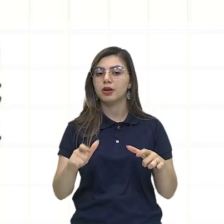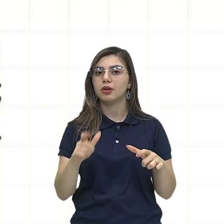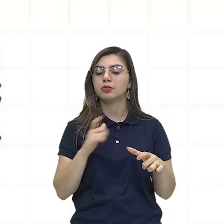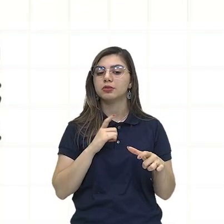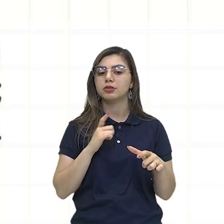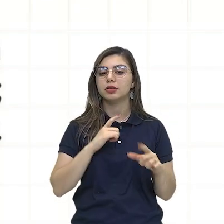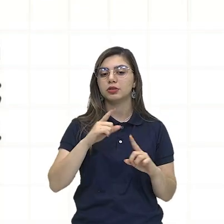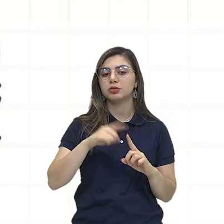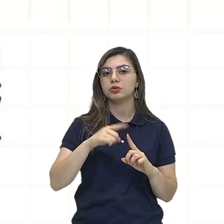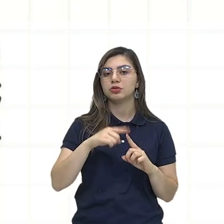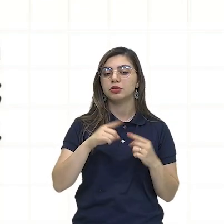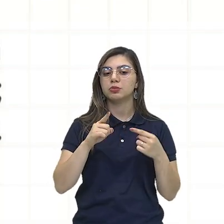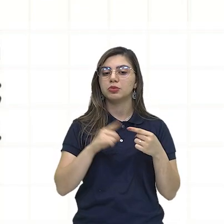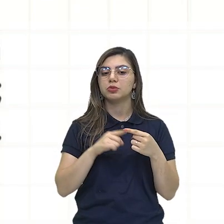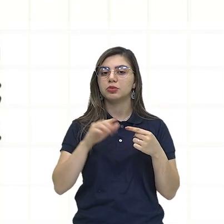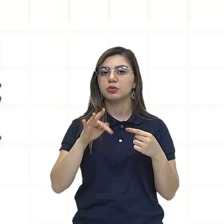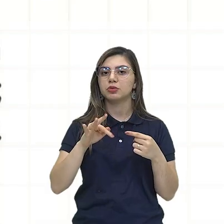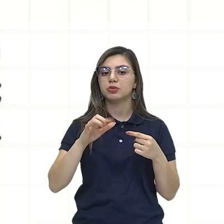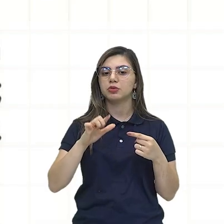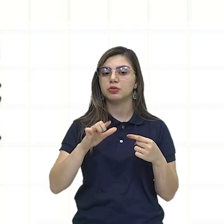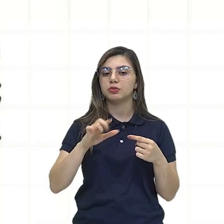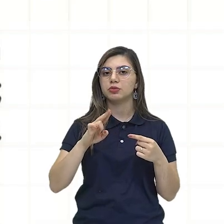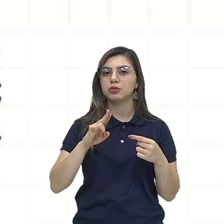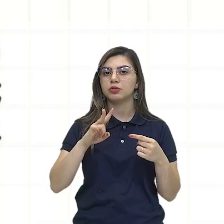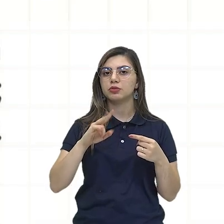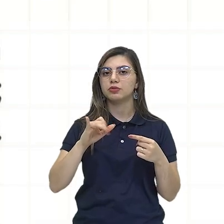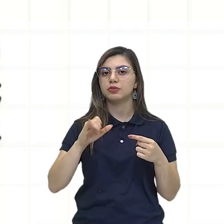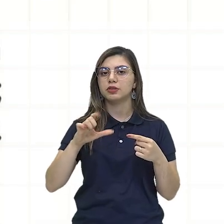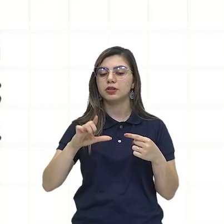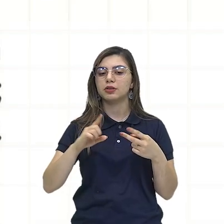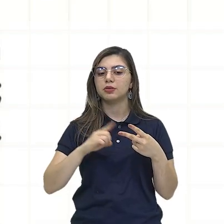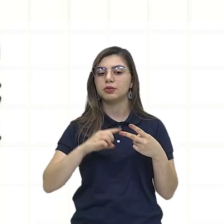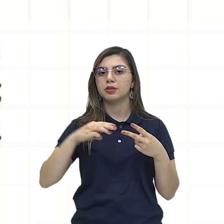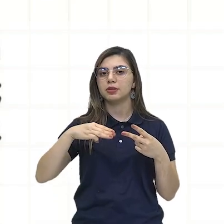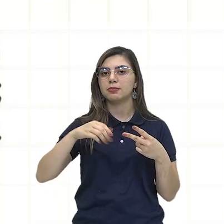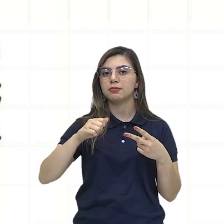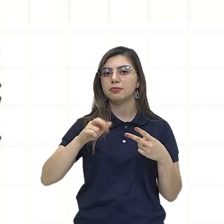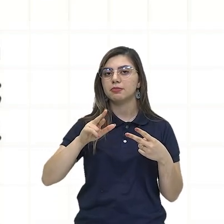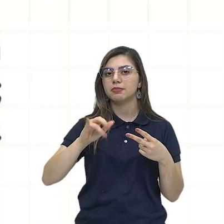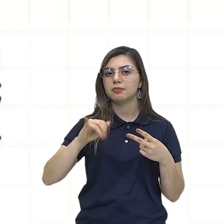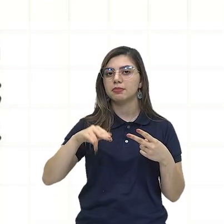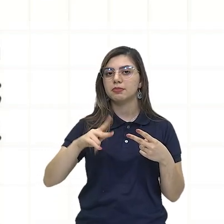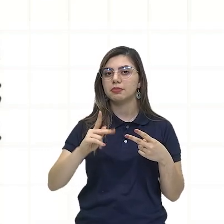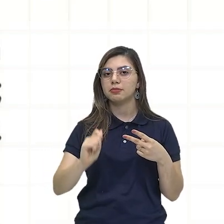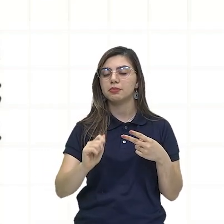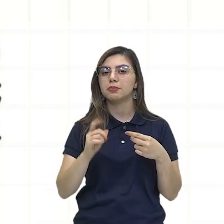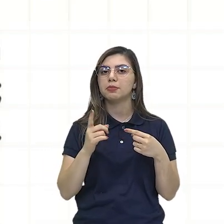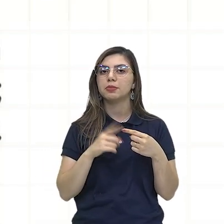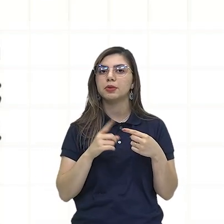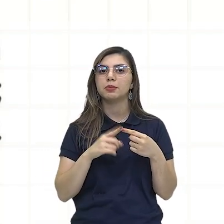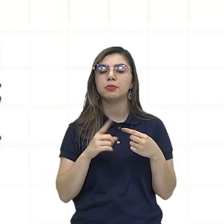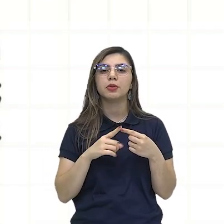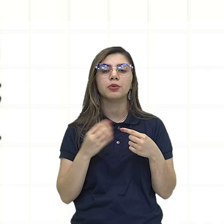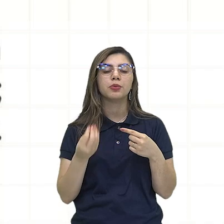pesca fluvial e a pesca marinha. A pesca fluvial, como já diz o